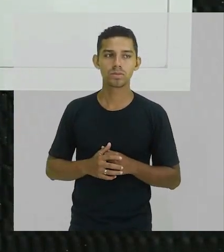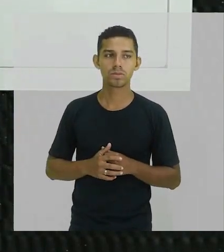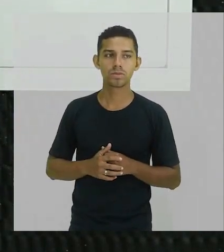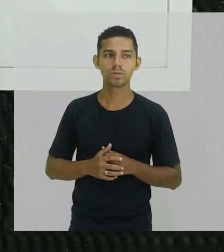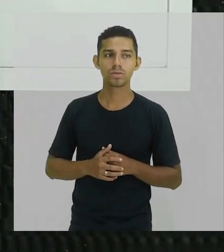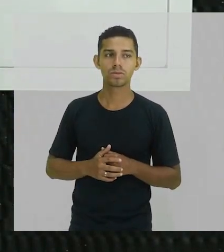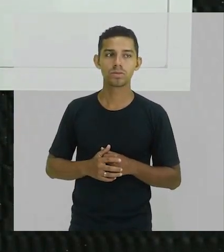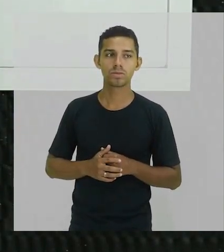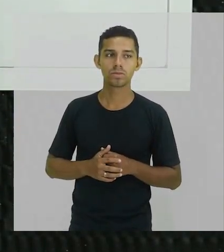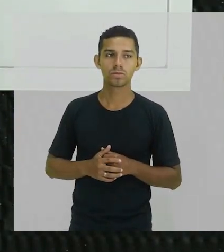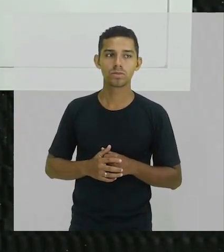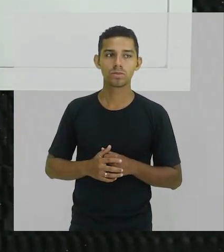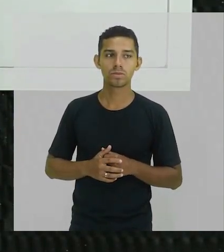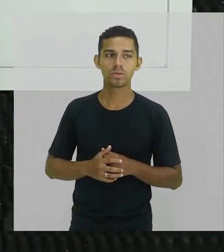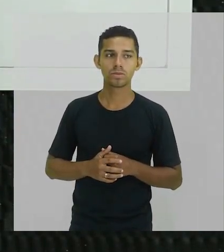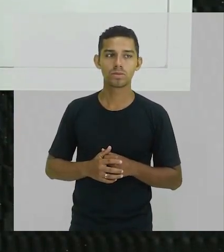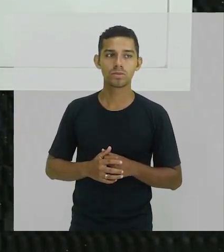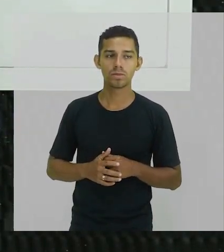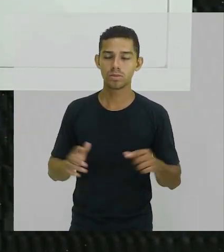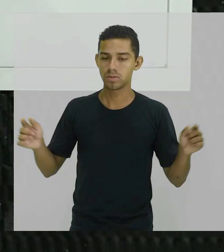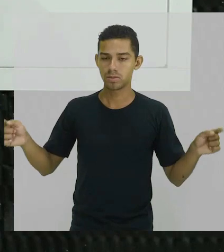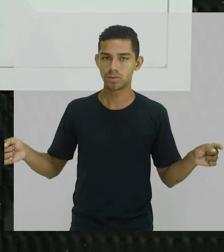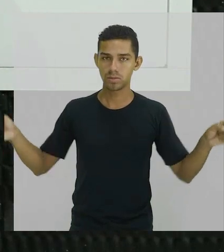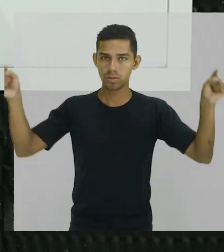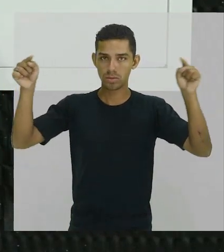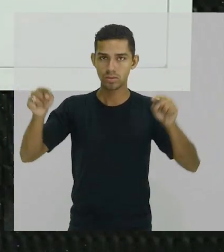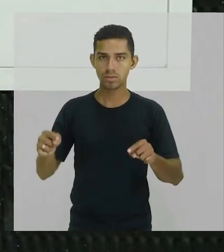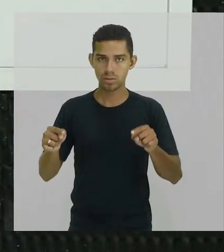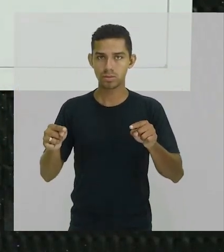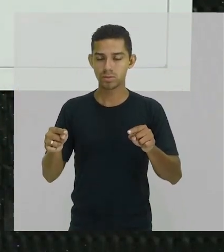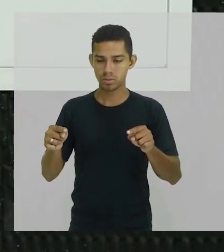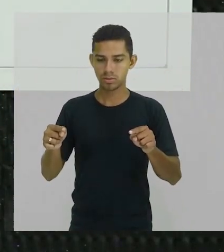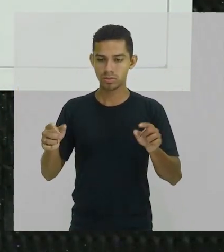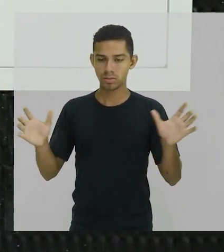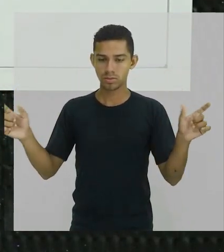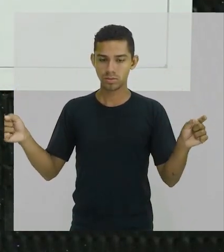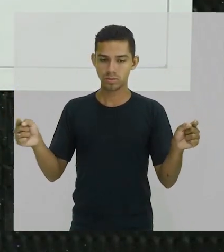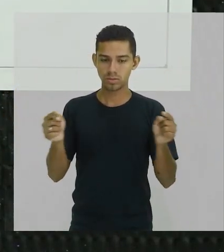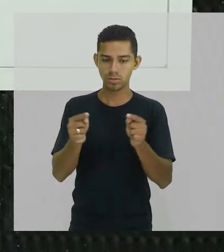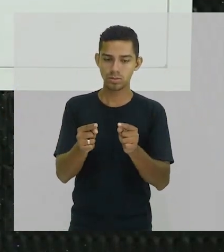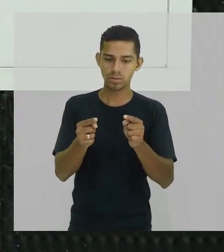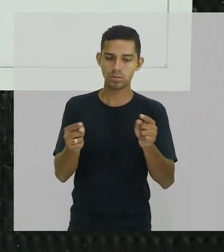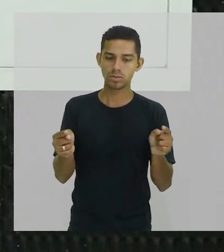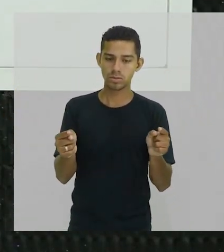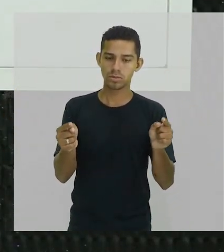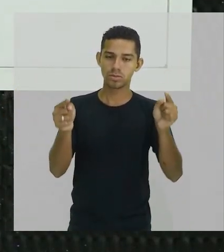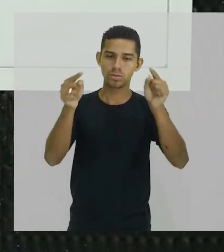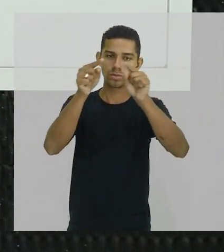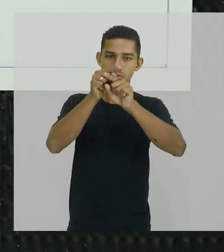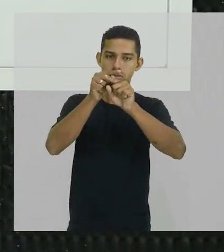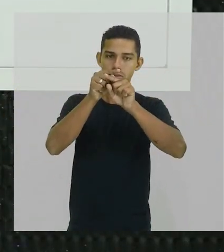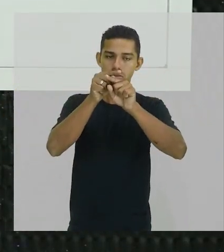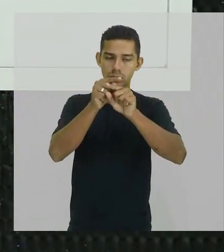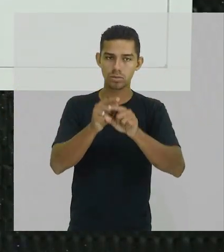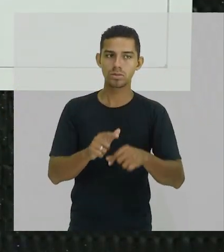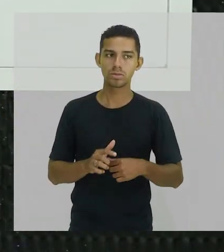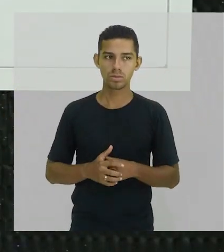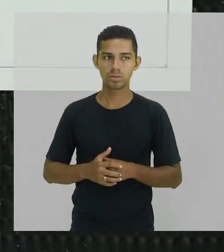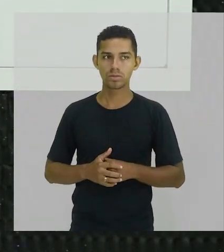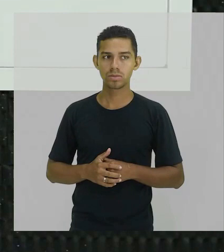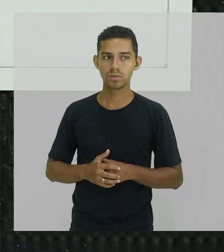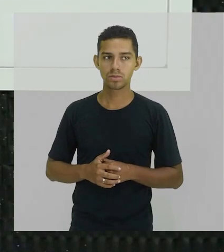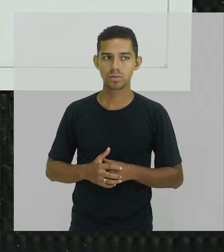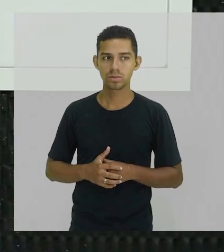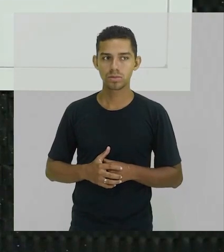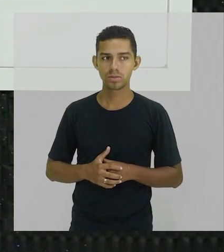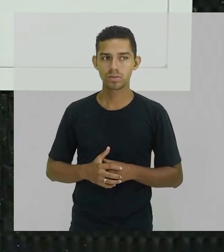outra. Olha só, uma indo em direção à outra. Quando elas se cruzam, certo? Vou colocar aqui em vermelho o